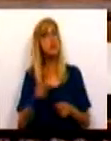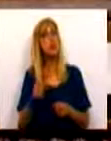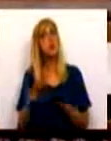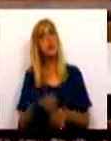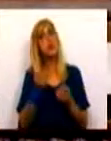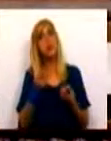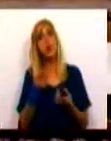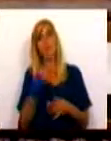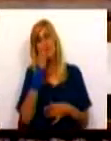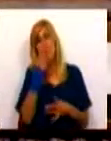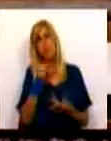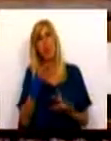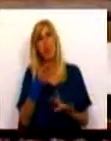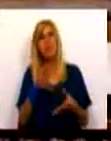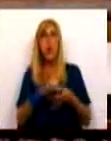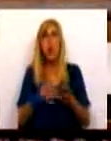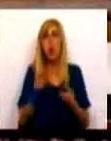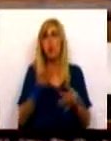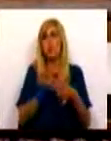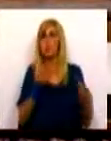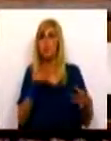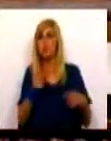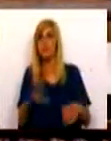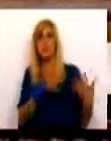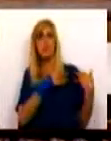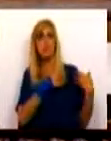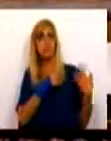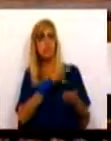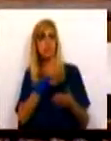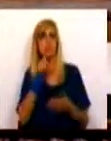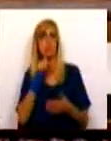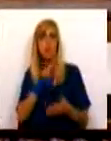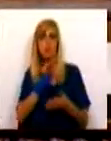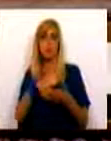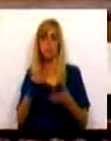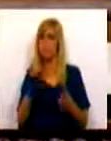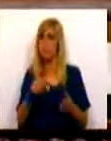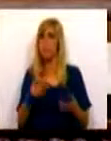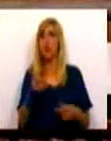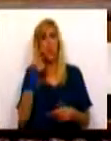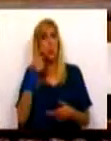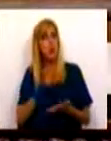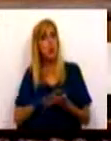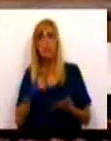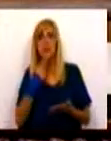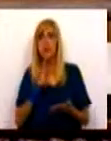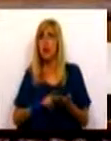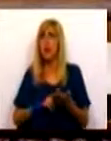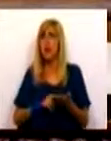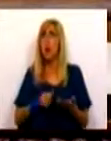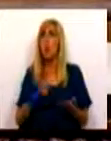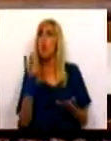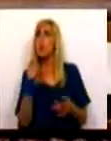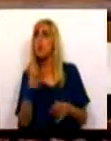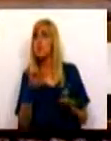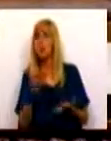logo não nos parece sensato que também seja uma entidade contratante. Depois, porque desconhecemos a realidade quantitativa a